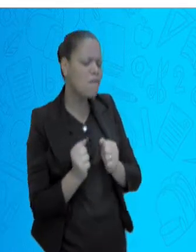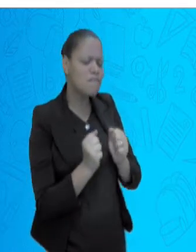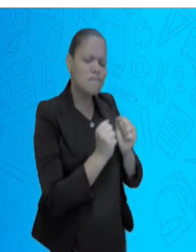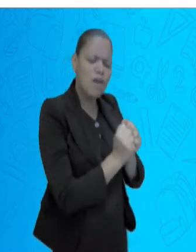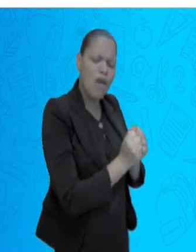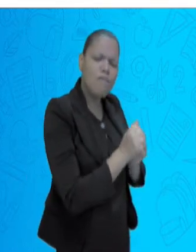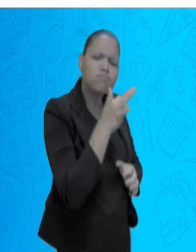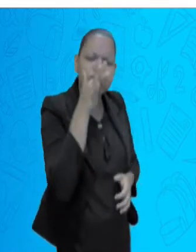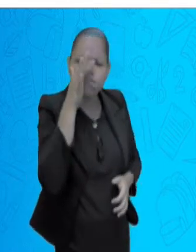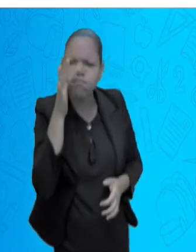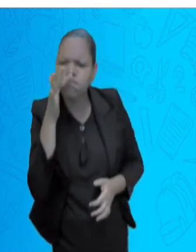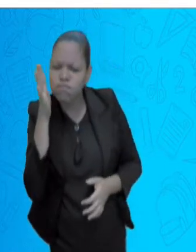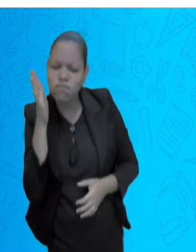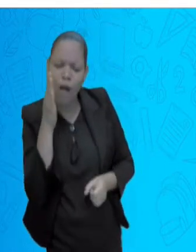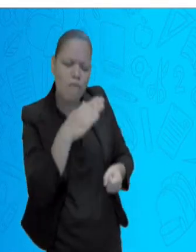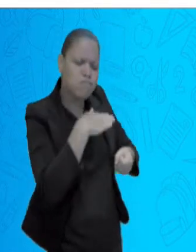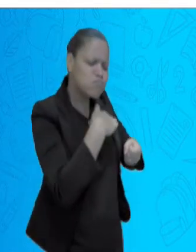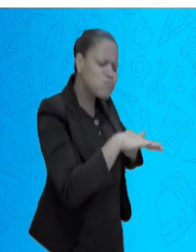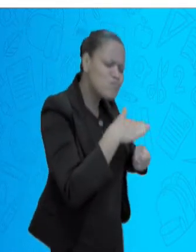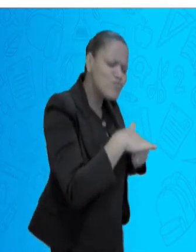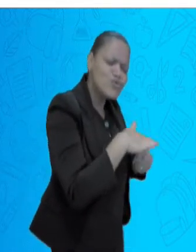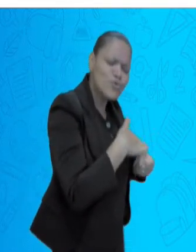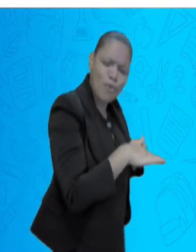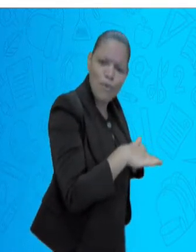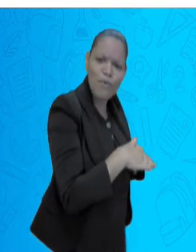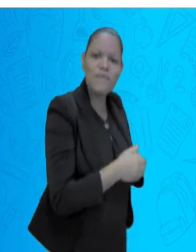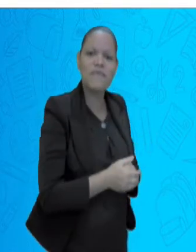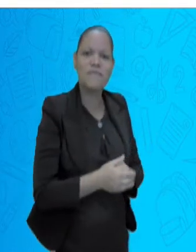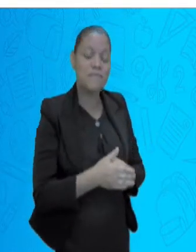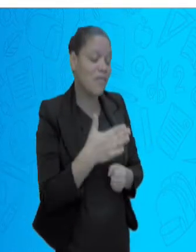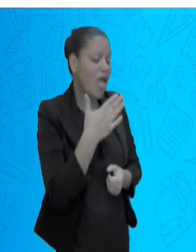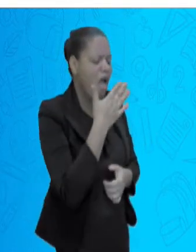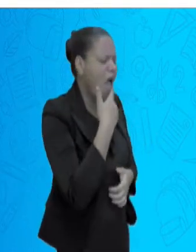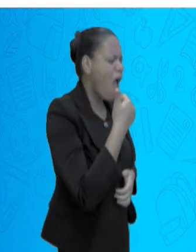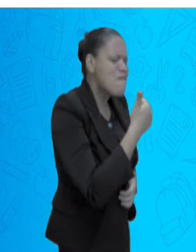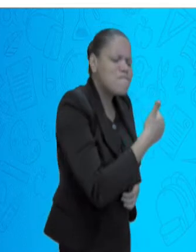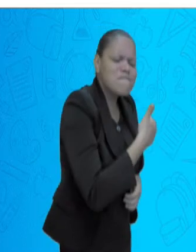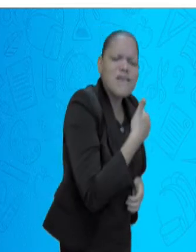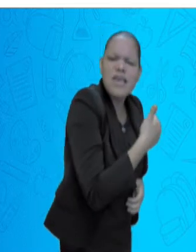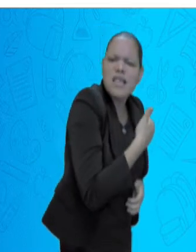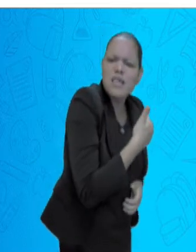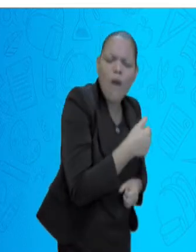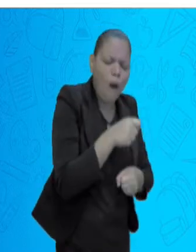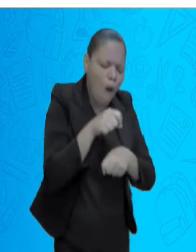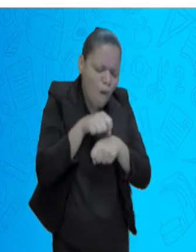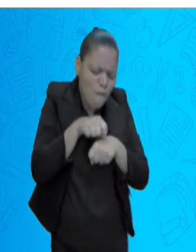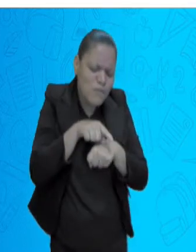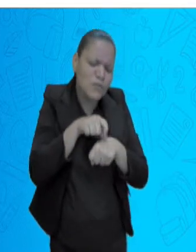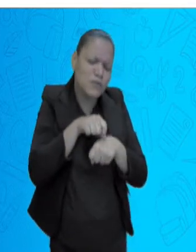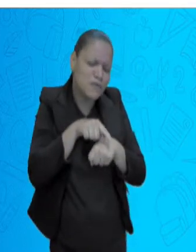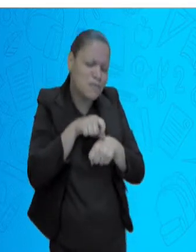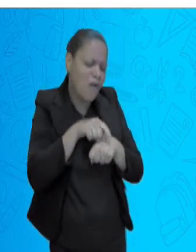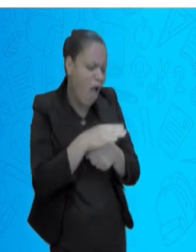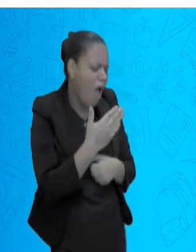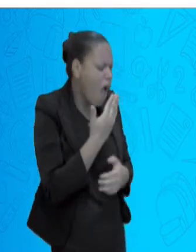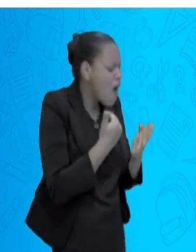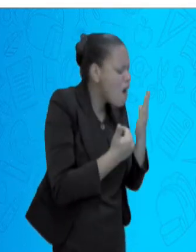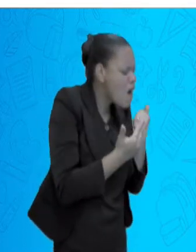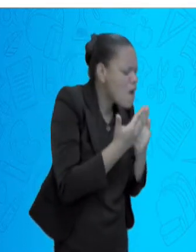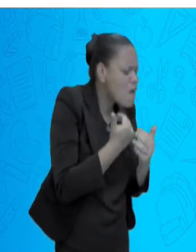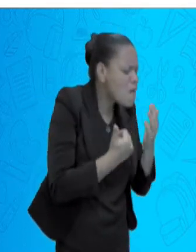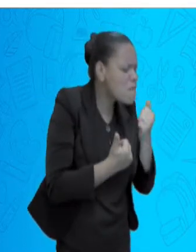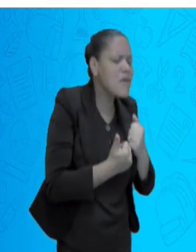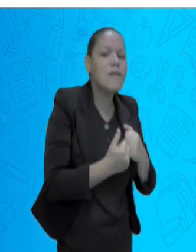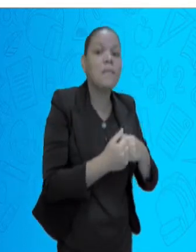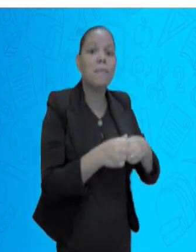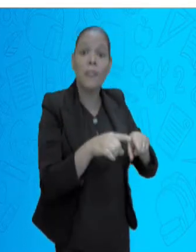bem melhor. Bem melhor para quê? Para que as formigas possam alimentar e também guardar